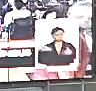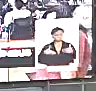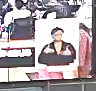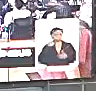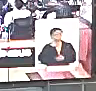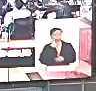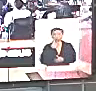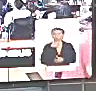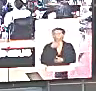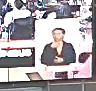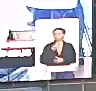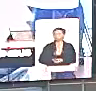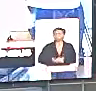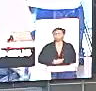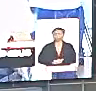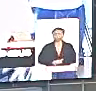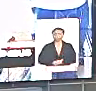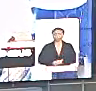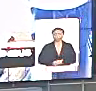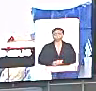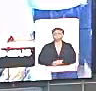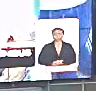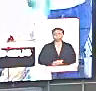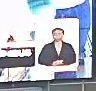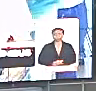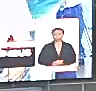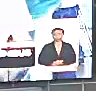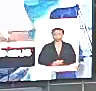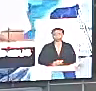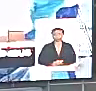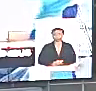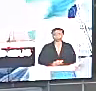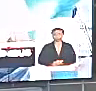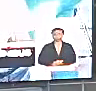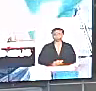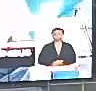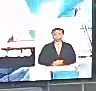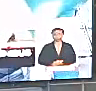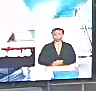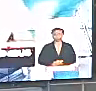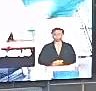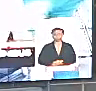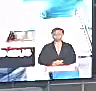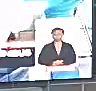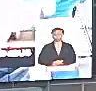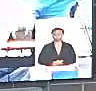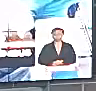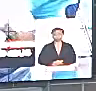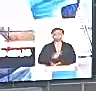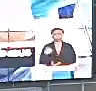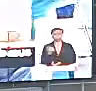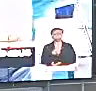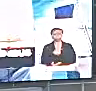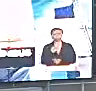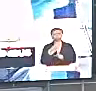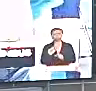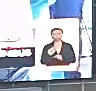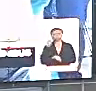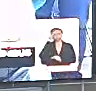ela fal gente como o Bezerra bem disse né o Fernando a gente tá na história muitos